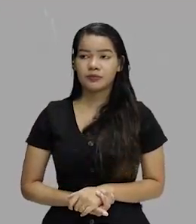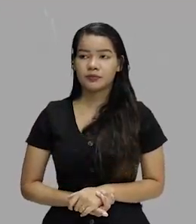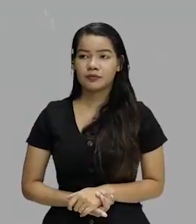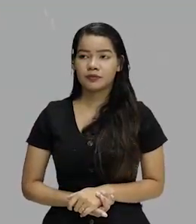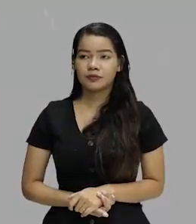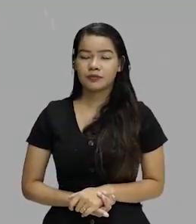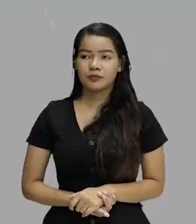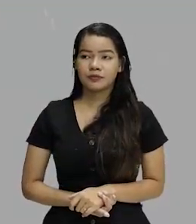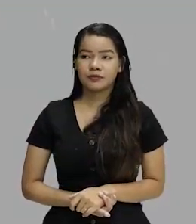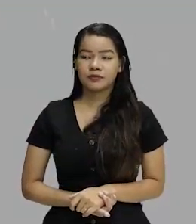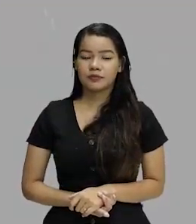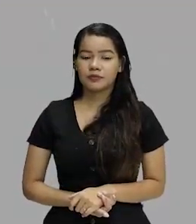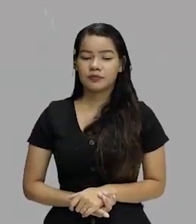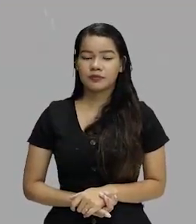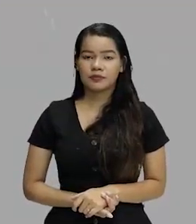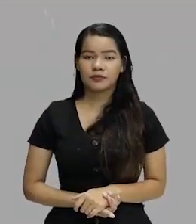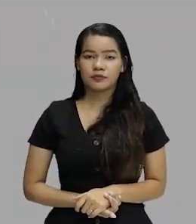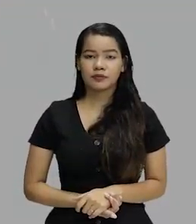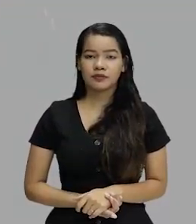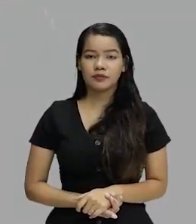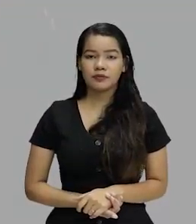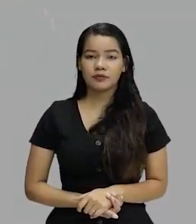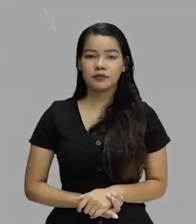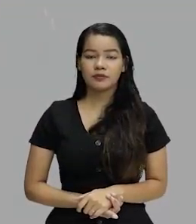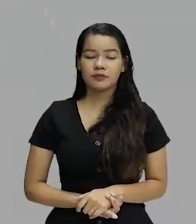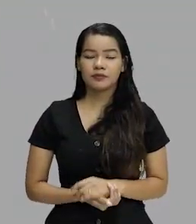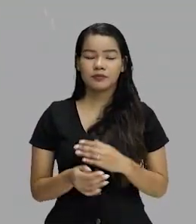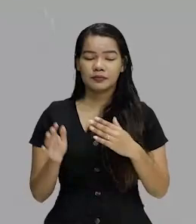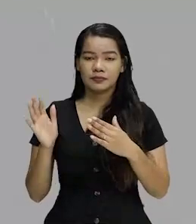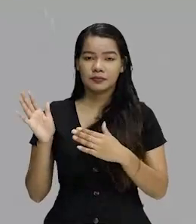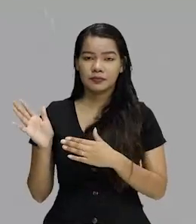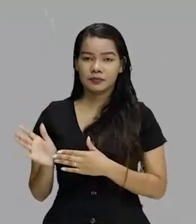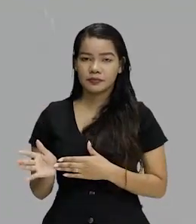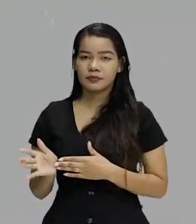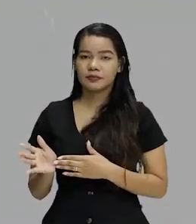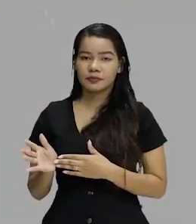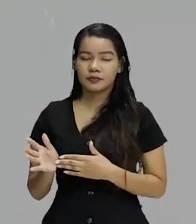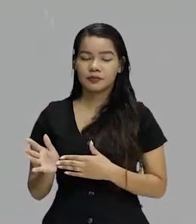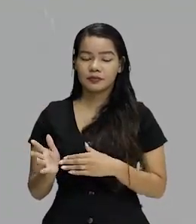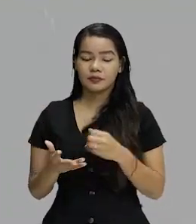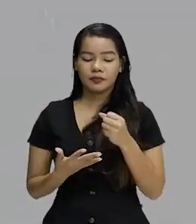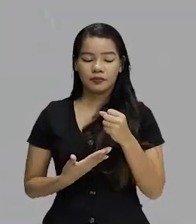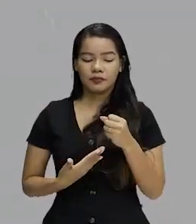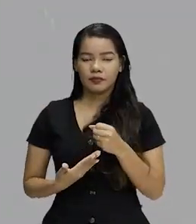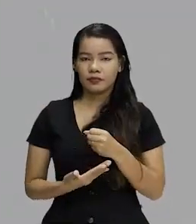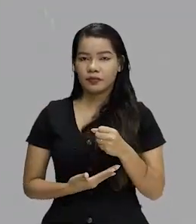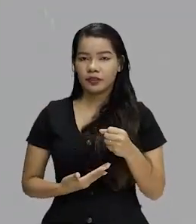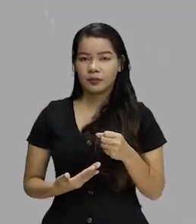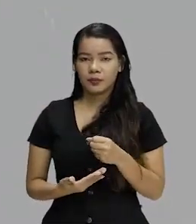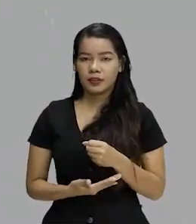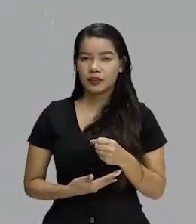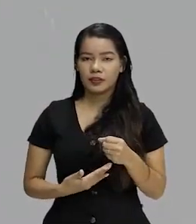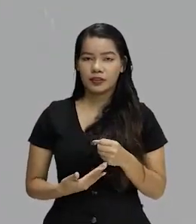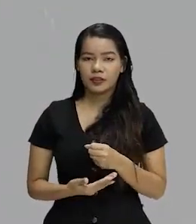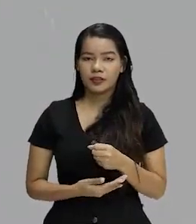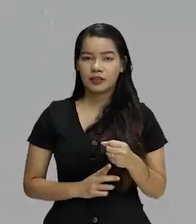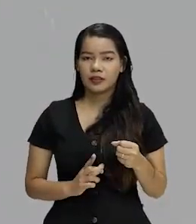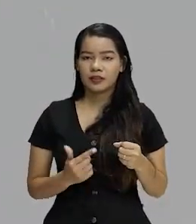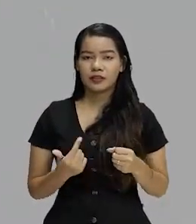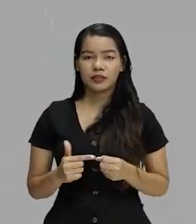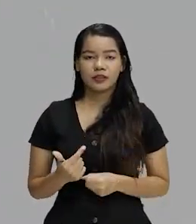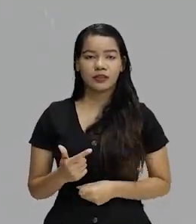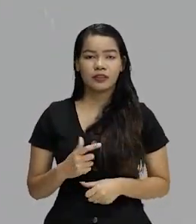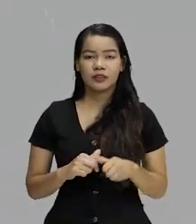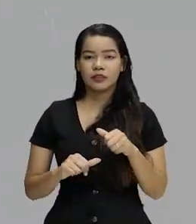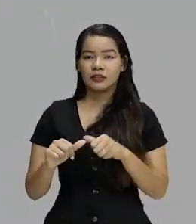que é o verbo desapontar e o verbo fazer, eles permanecem na sua forma básica. Eles permanecem sem nenhum tipo de